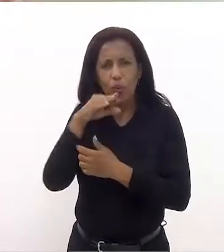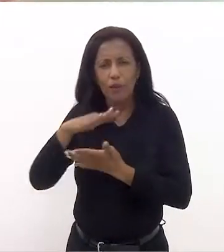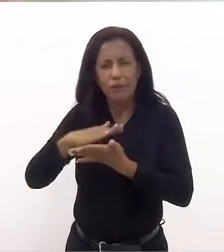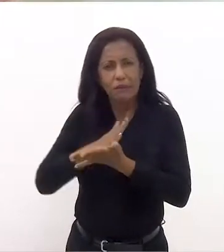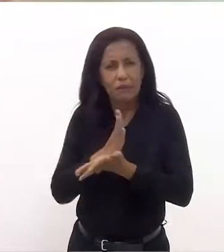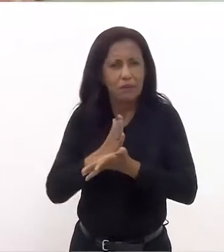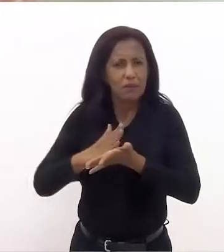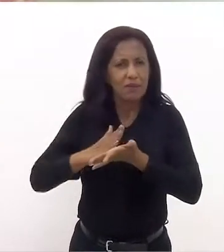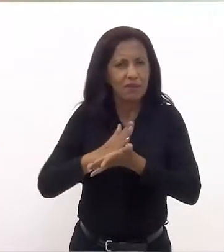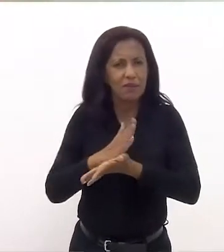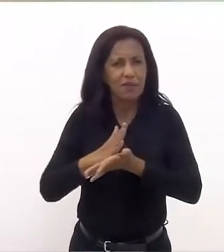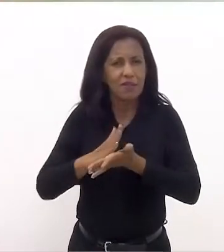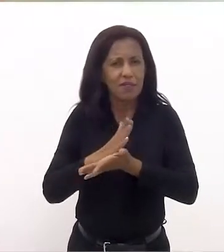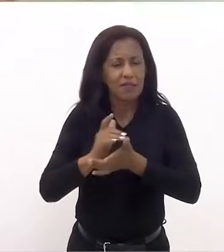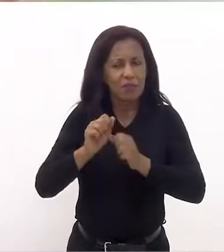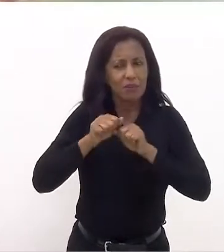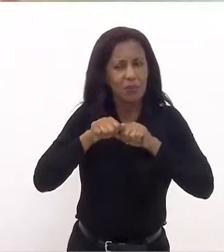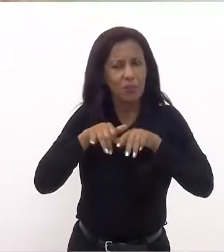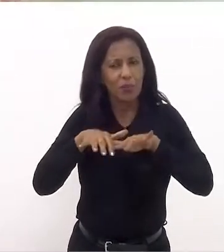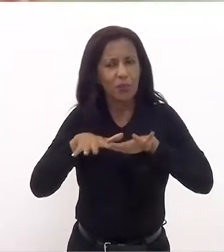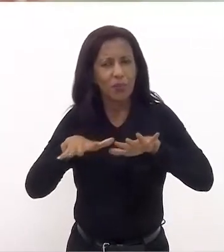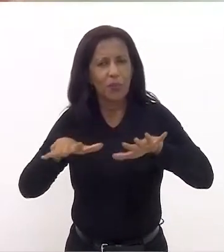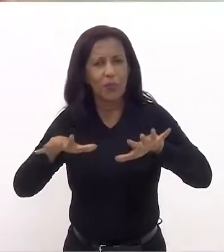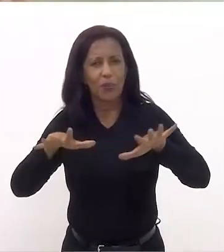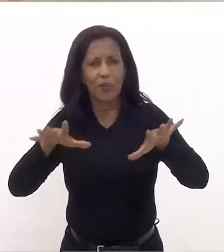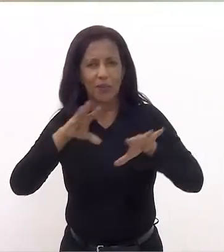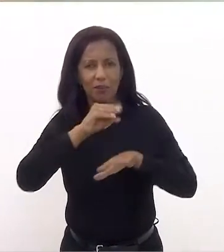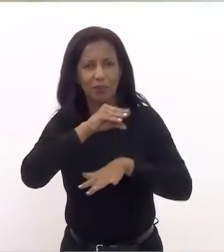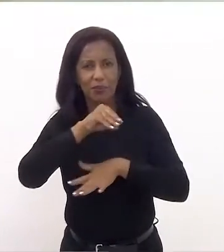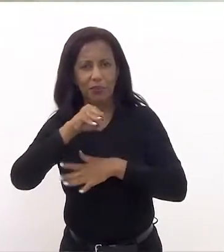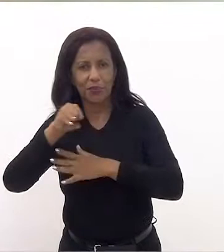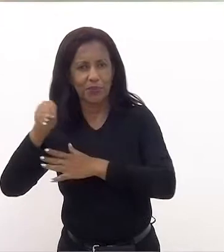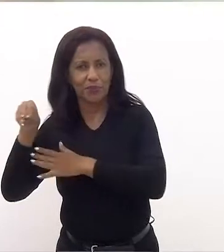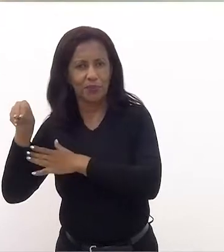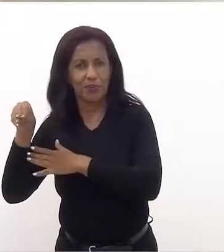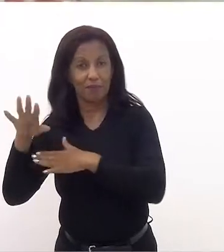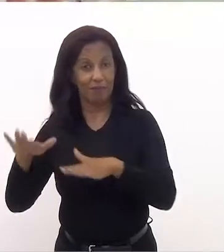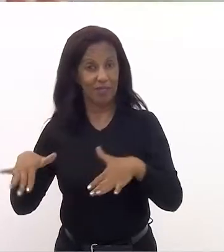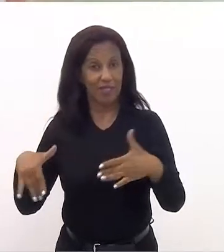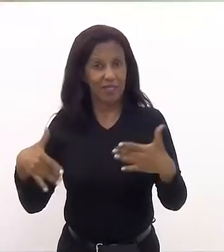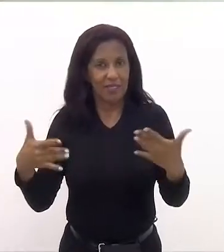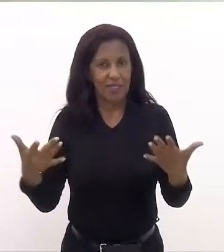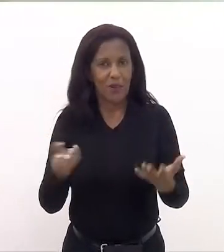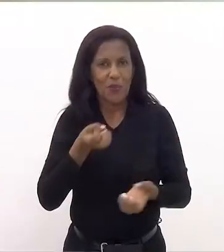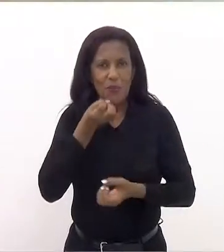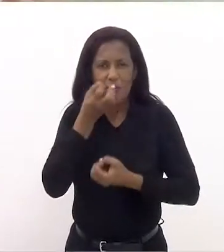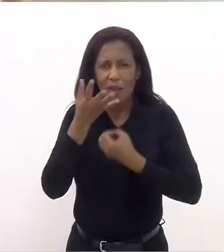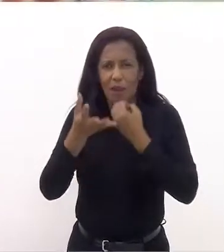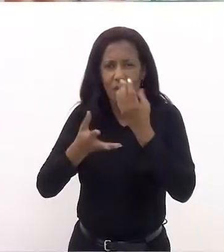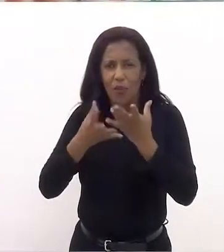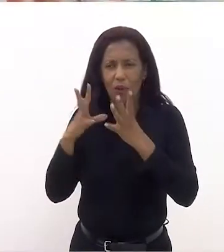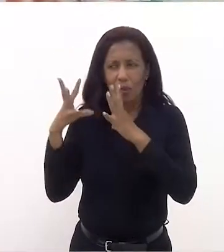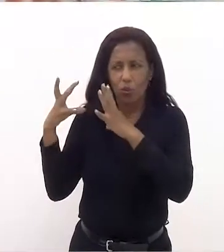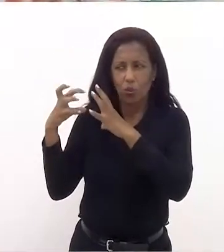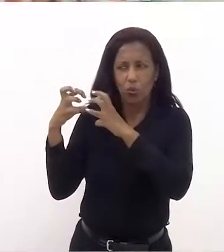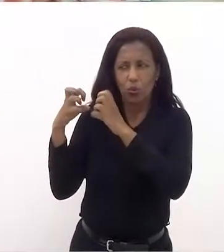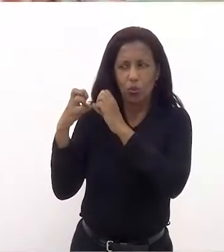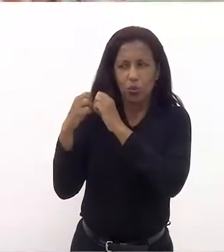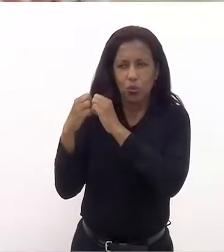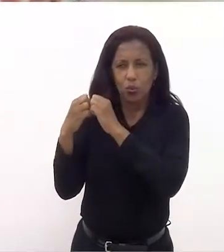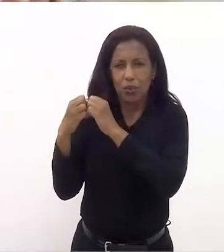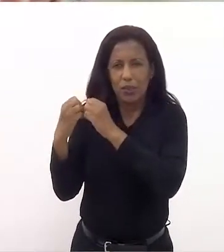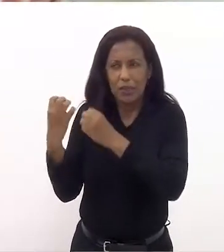da inquietação que se alastra em murmúrio. Então, pela boca da sombra,